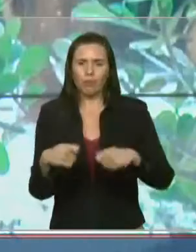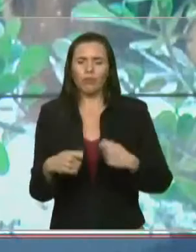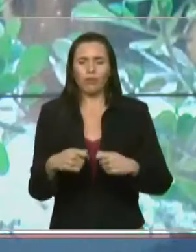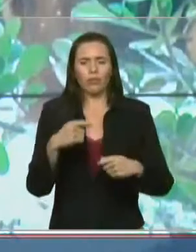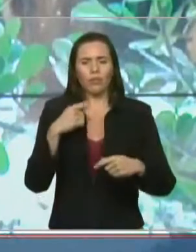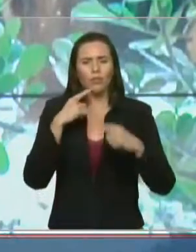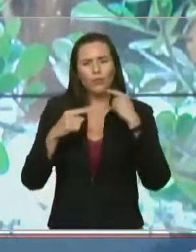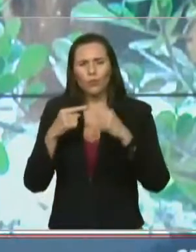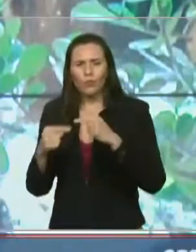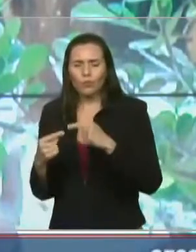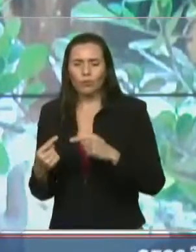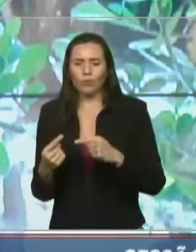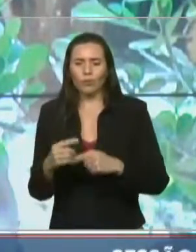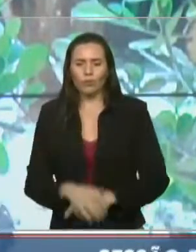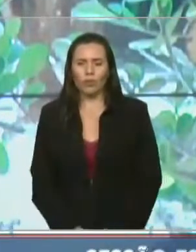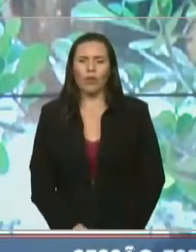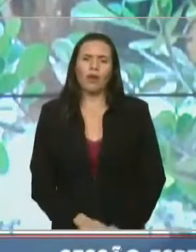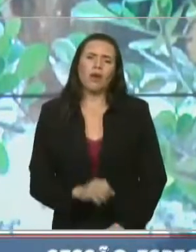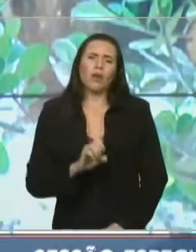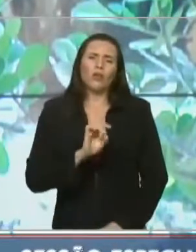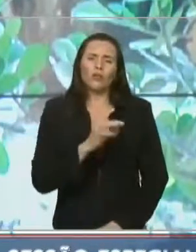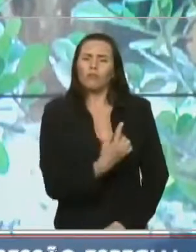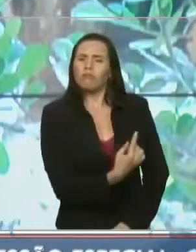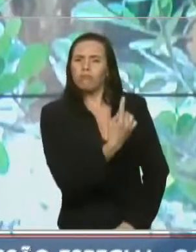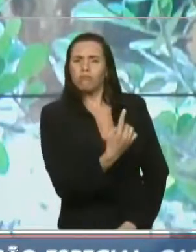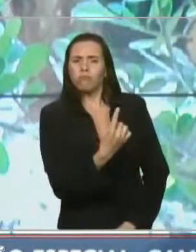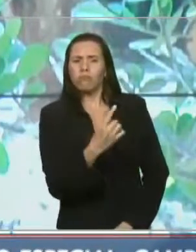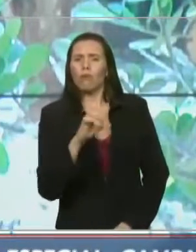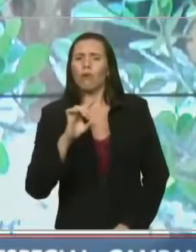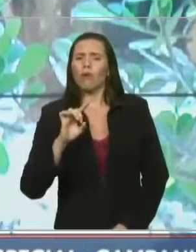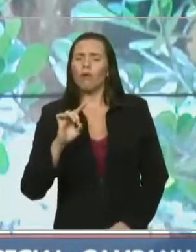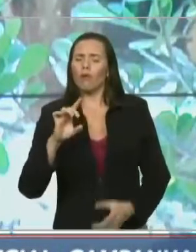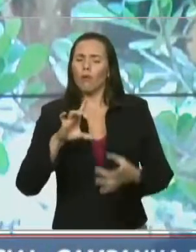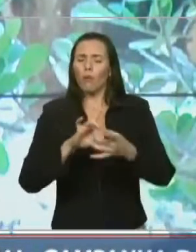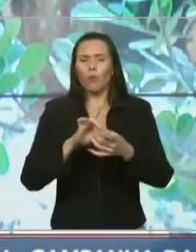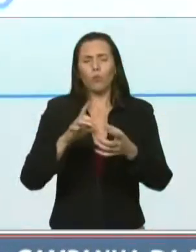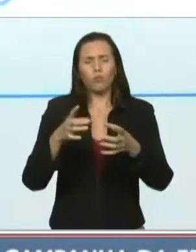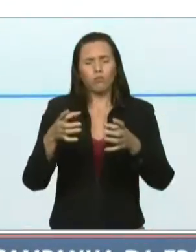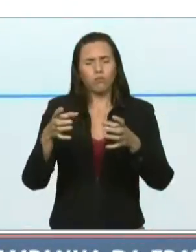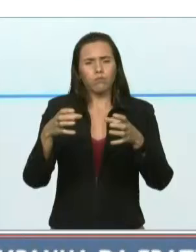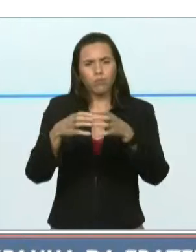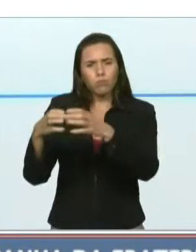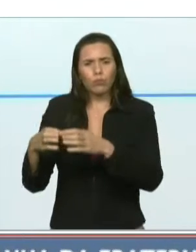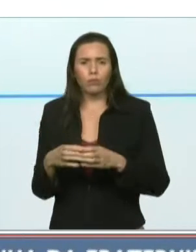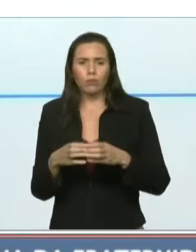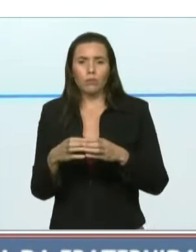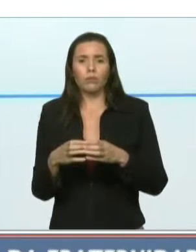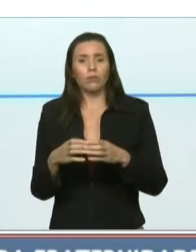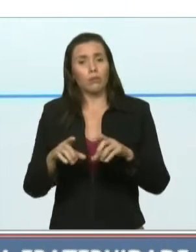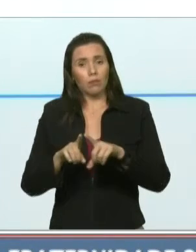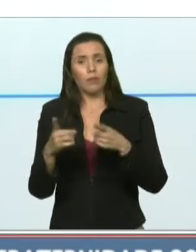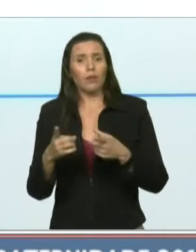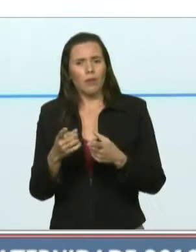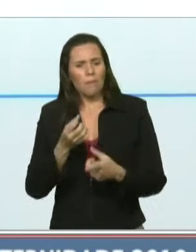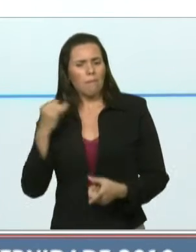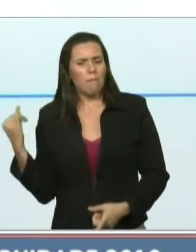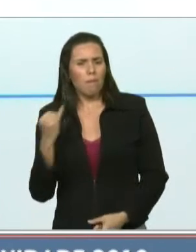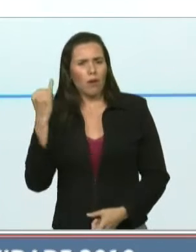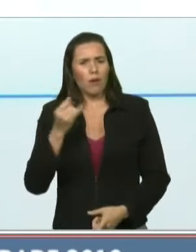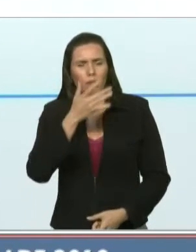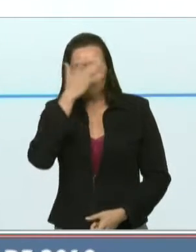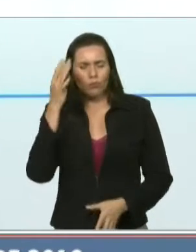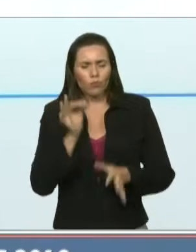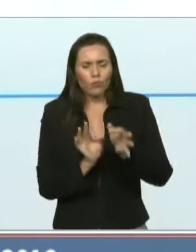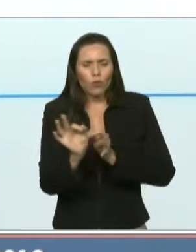ser em fóruns, pode ser em coletivos, as pessoas precisam de se organizar, discutir o problema e levantar as possibilidades